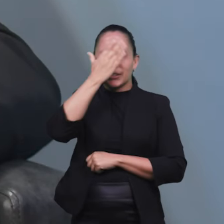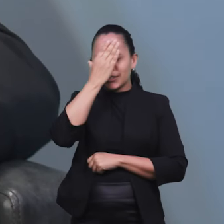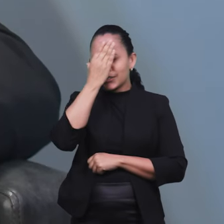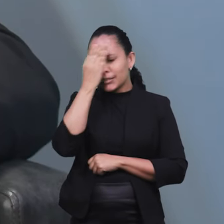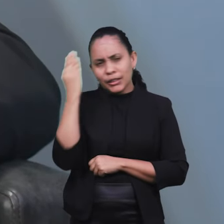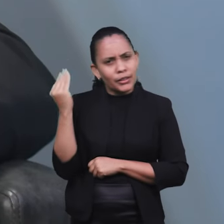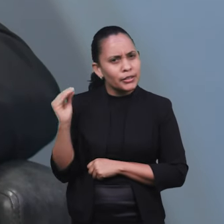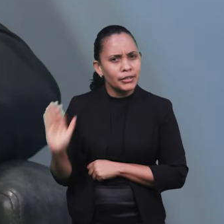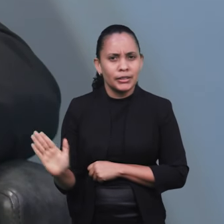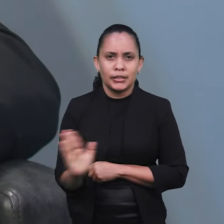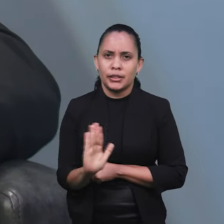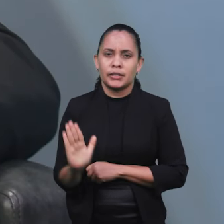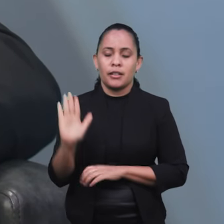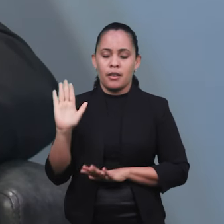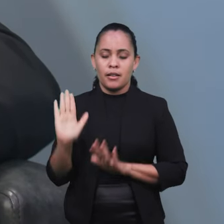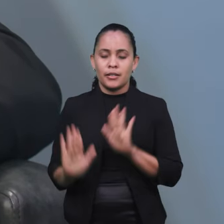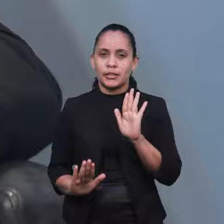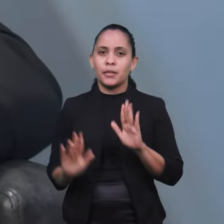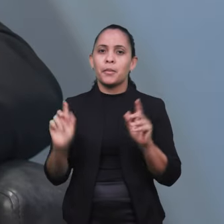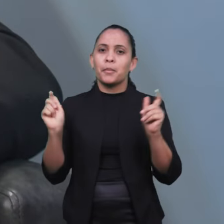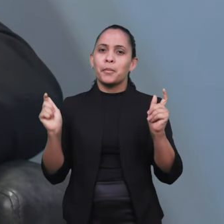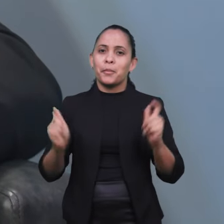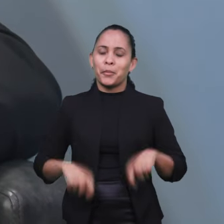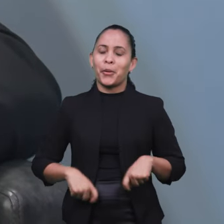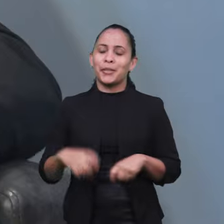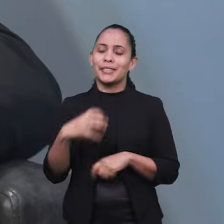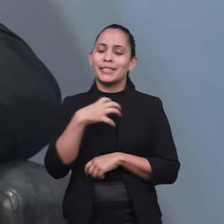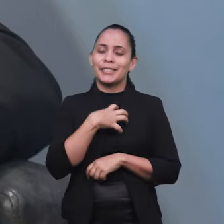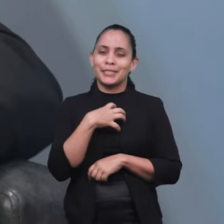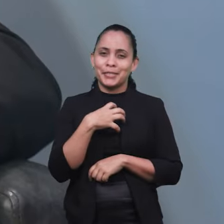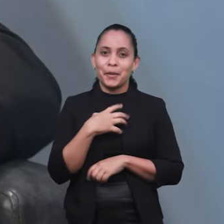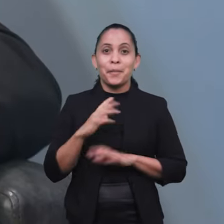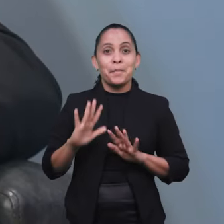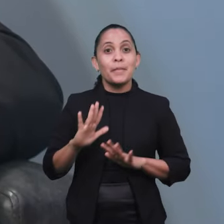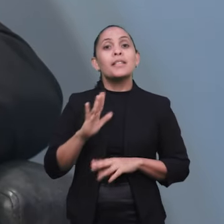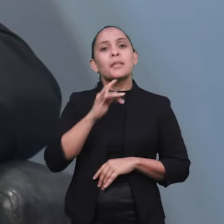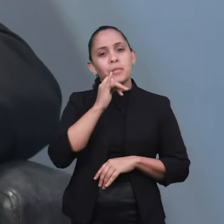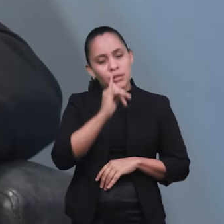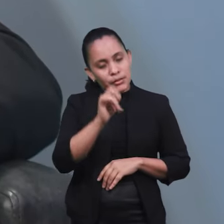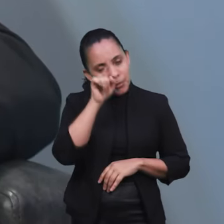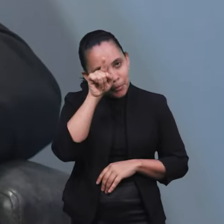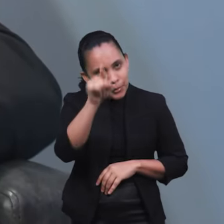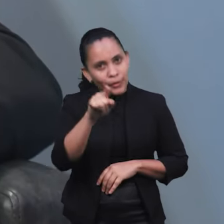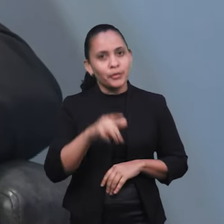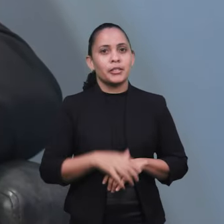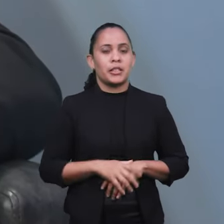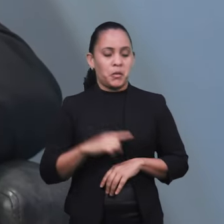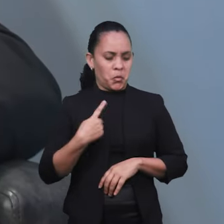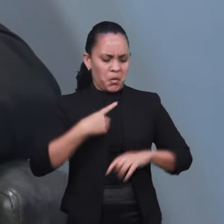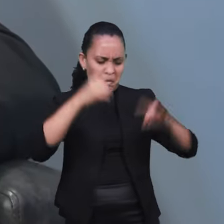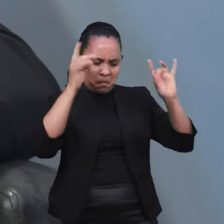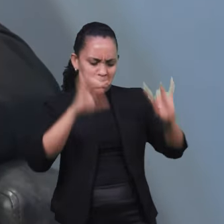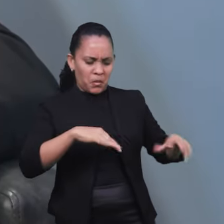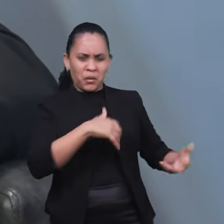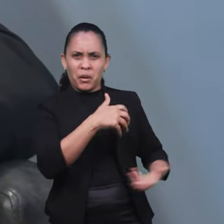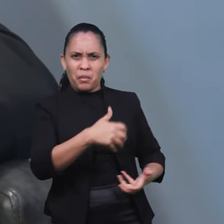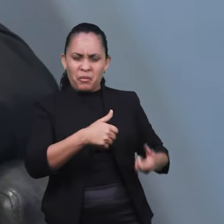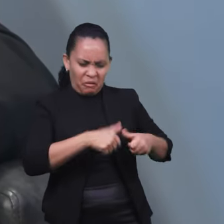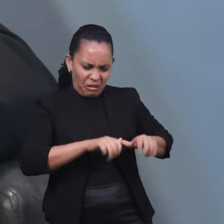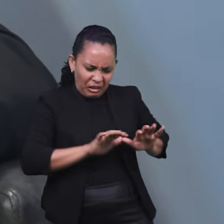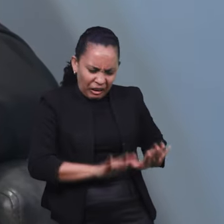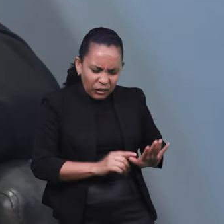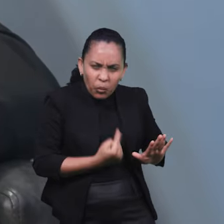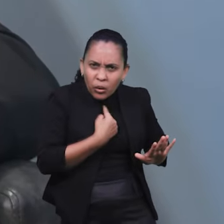se esqueça dessa palavra. Às vezes você pode sentir o menor de todos, mas a palavra é para você. Nós deixamos o Egito, nenhuma